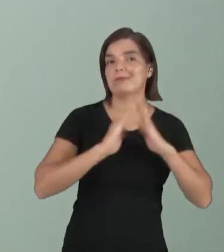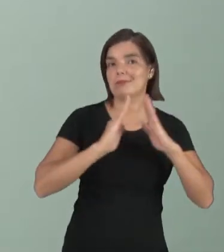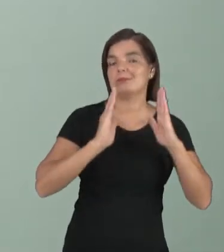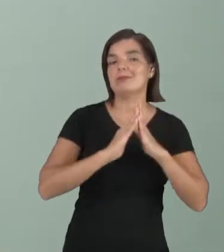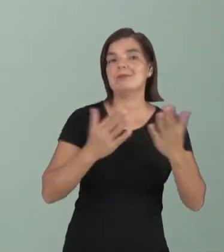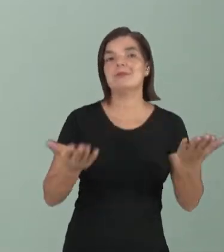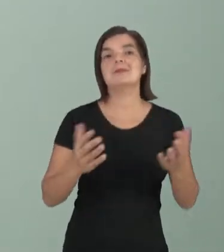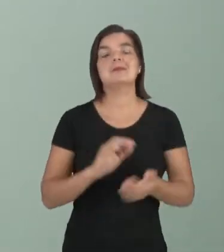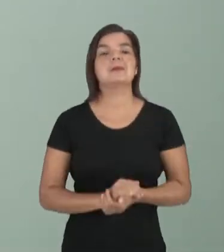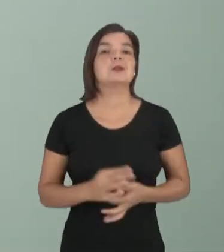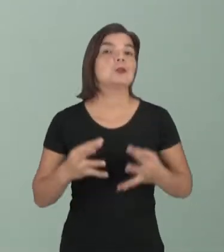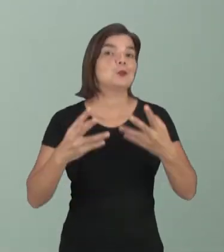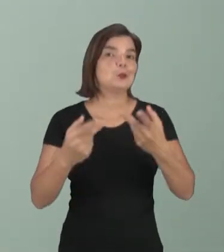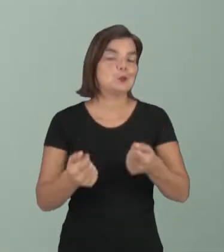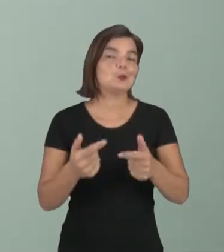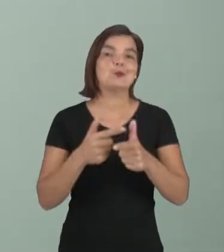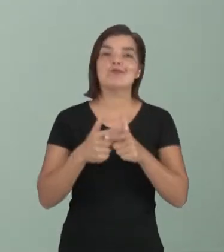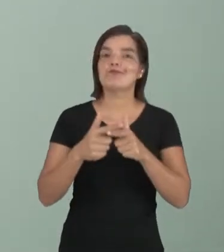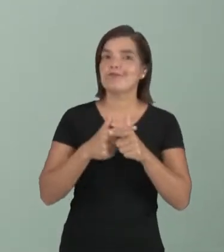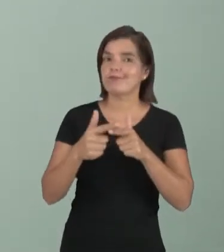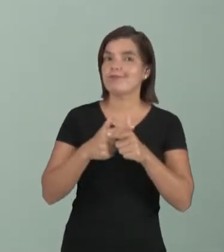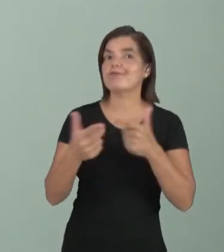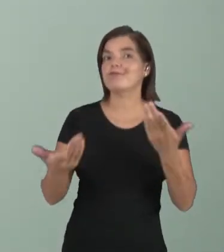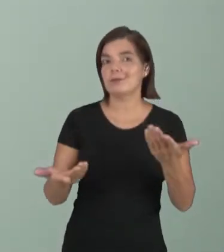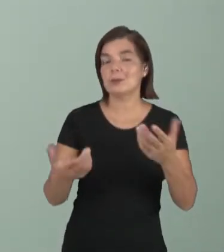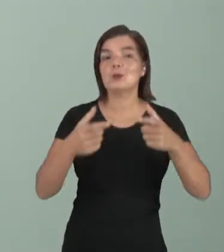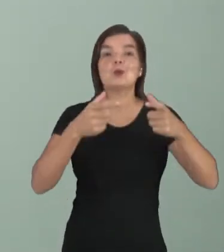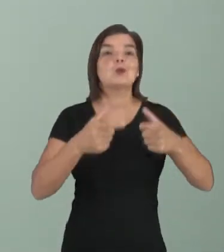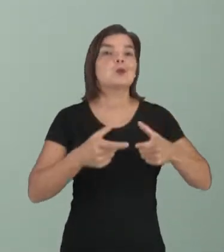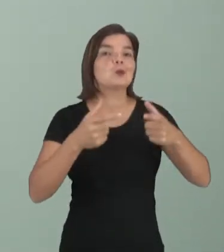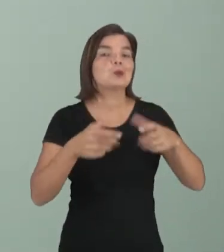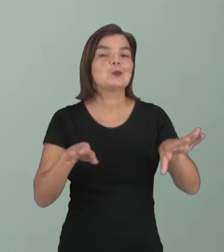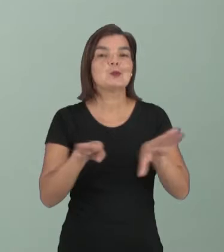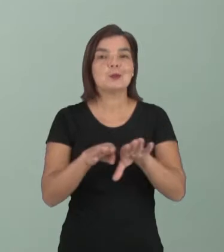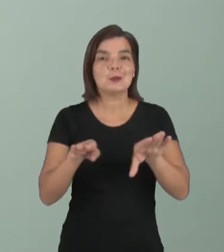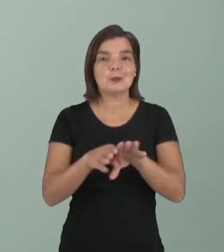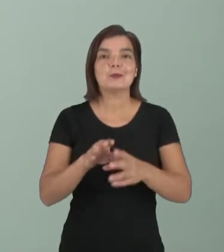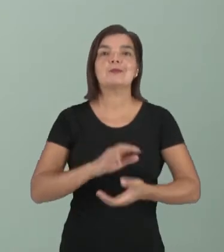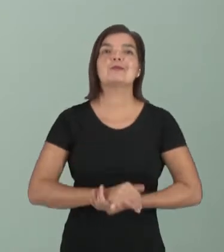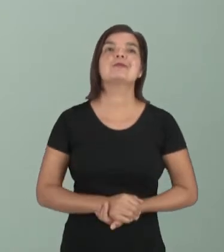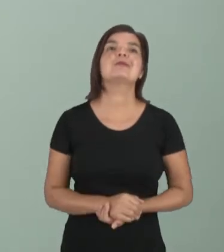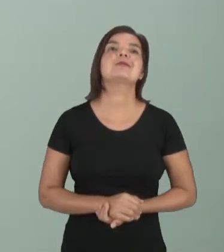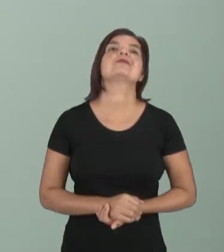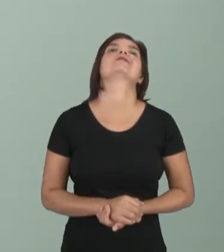e tudo isso traz algumas consequências para o local onde esses migrantes chegam.